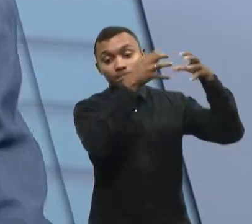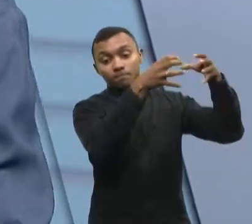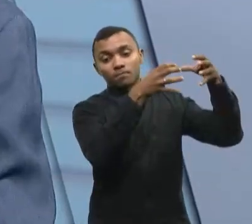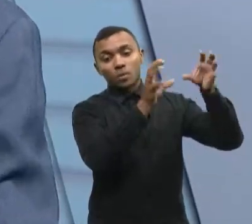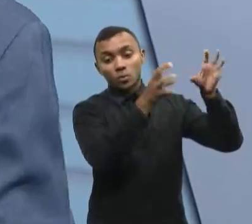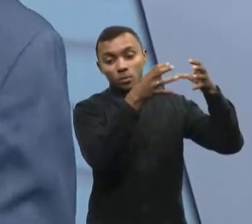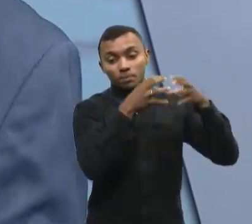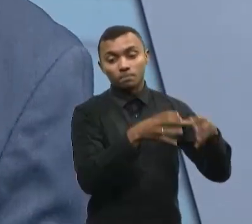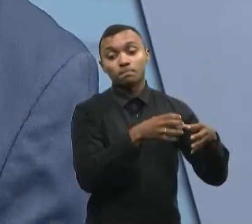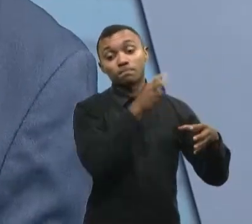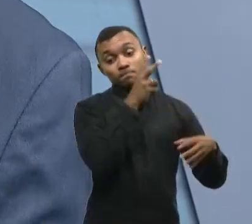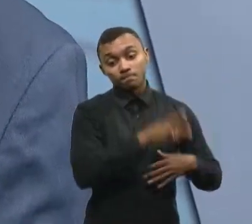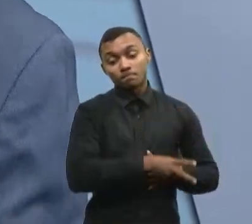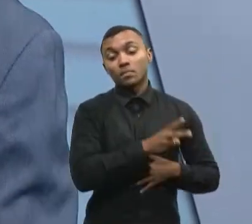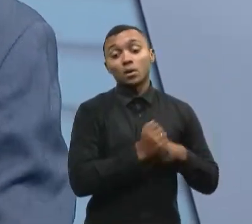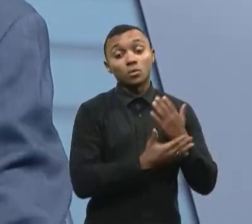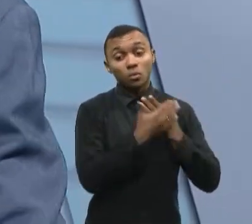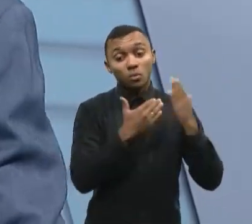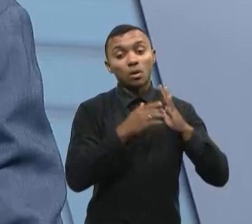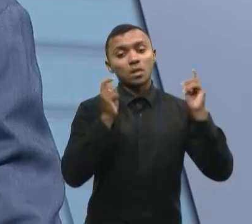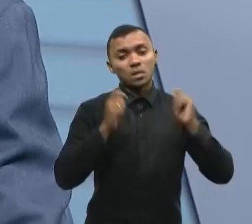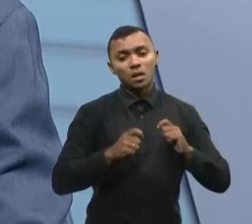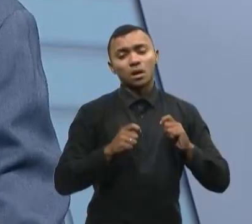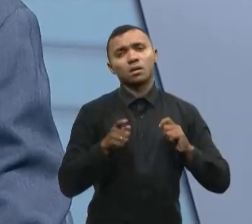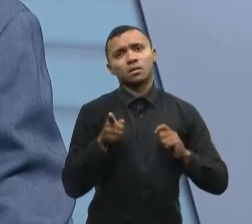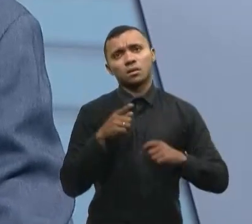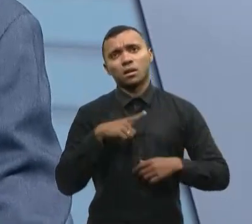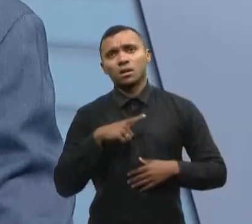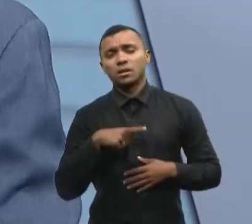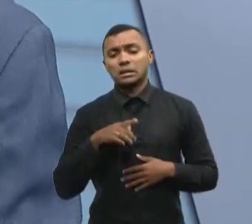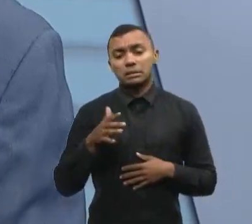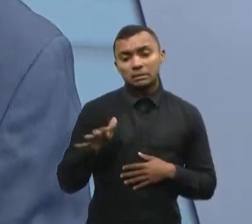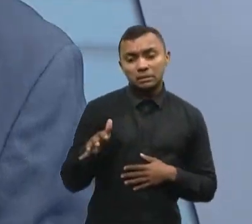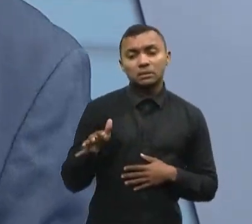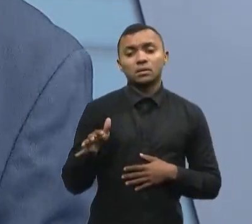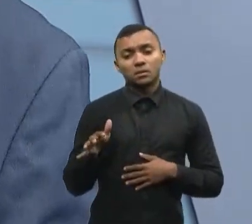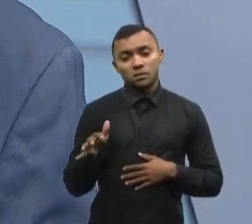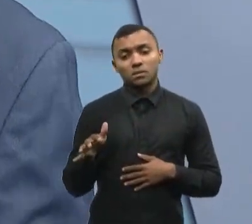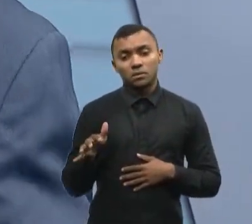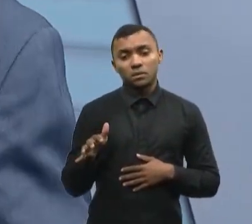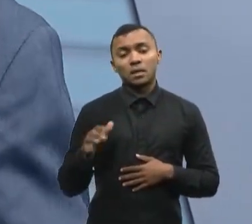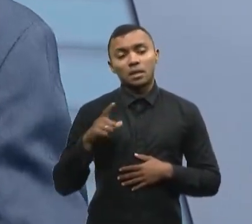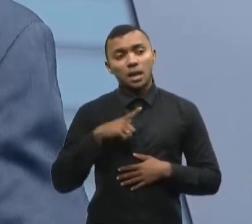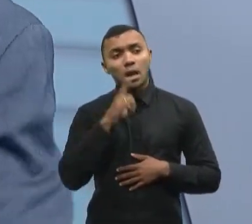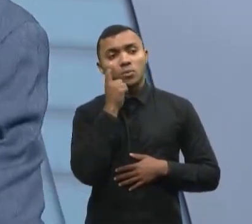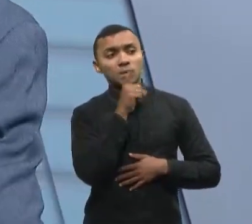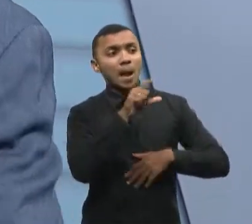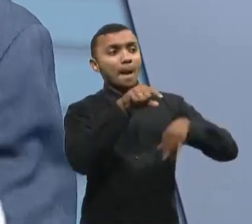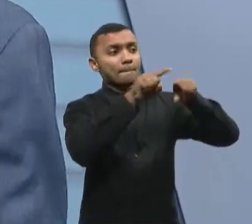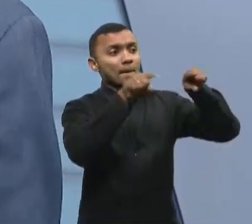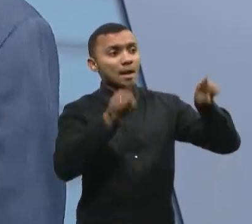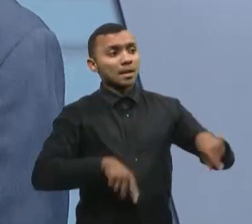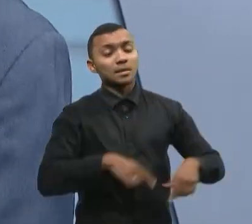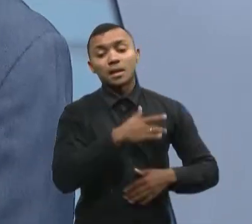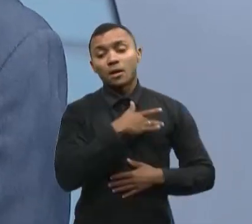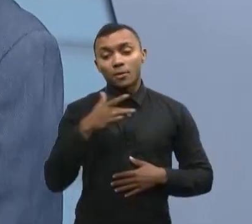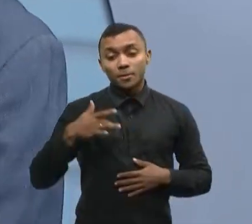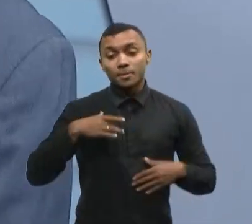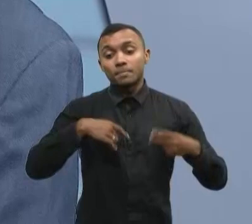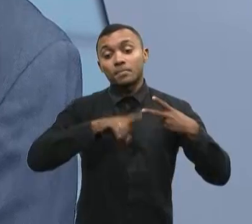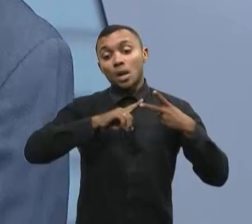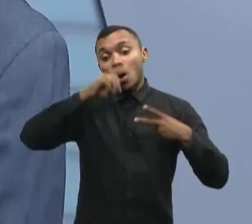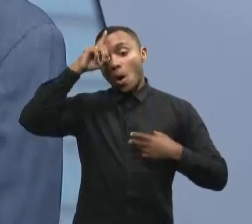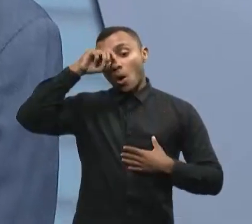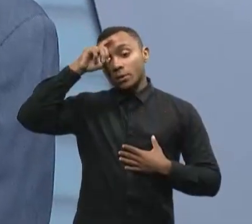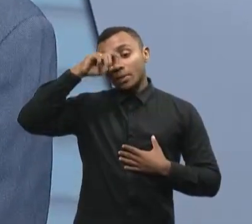tem todo o acesso, até uma classe média que tem, digamos assim, um acesso a plano de saúde. E temos o SUS, que ainda bem